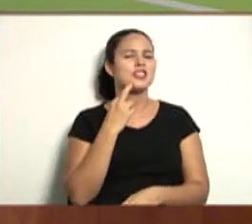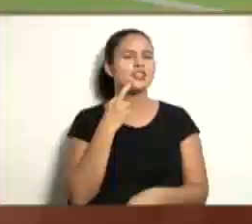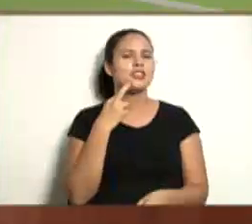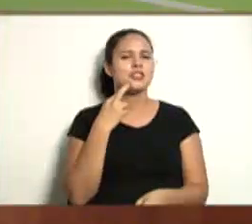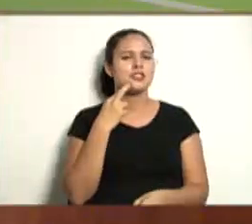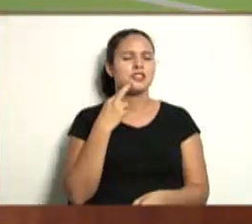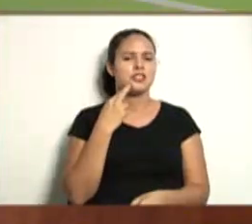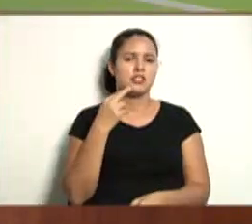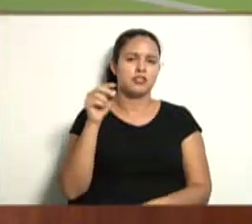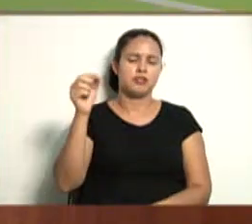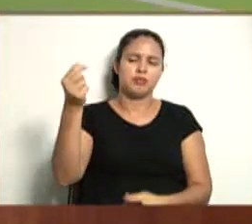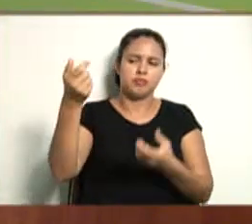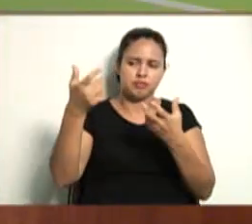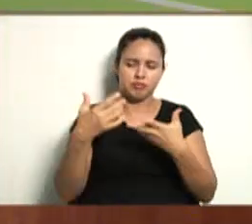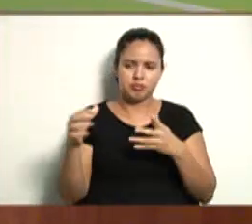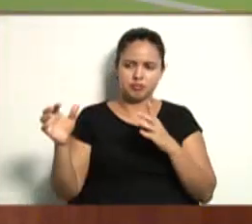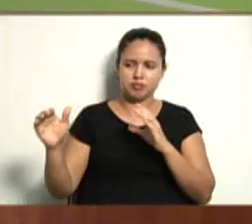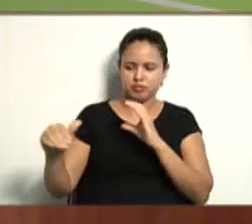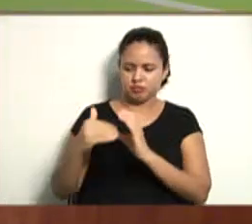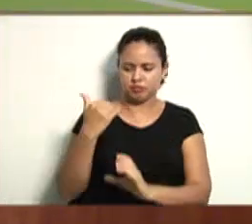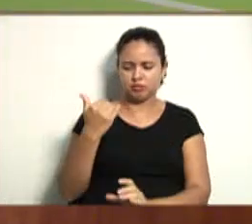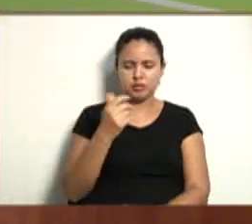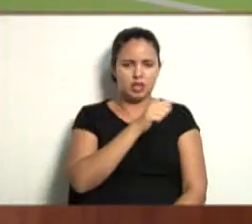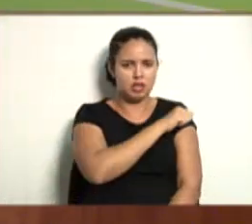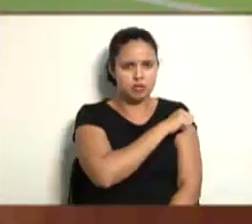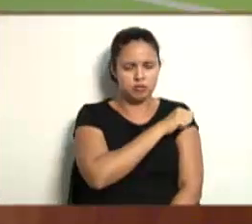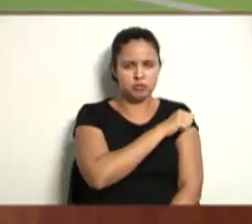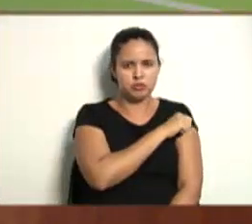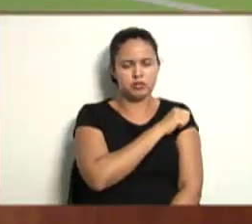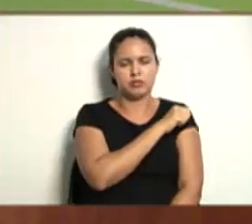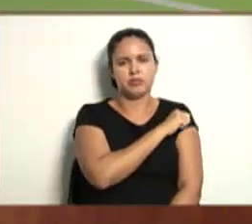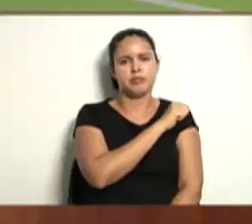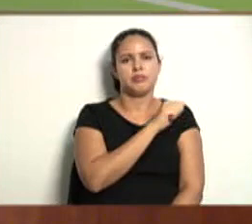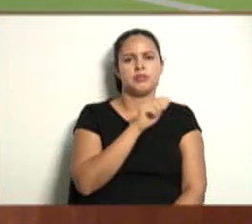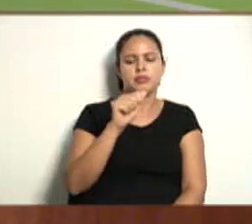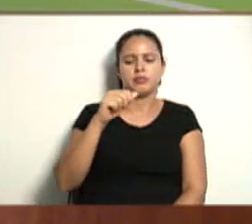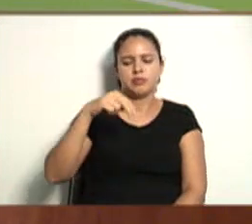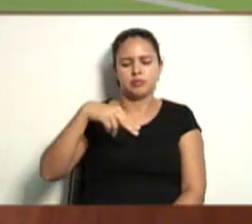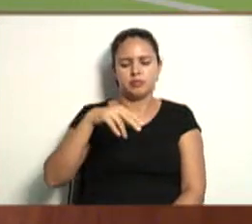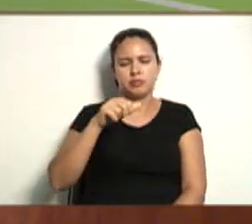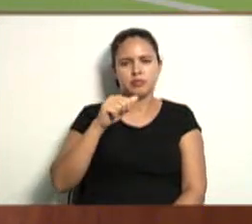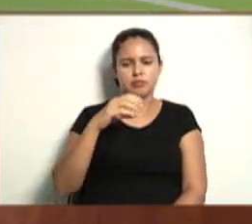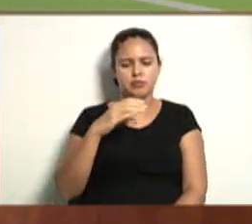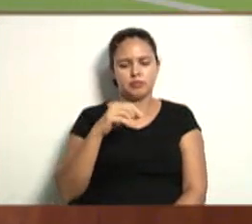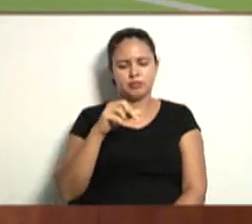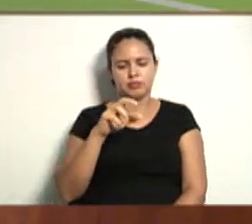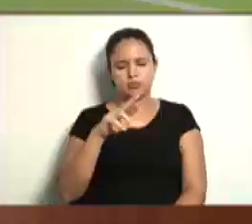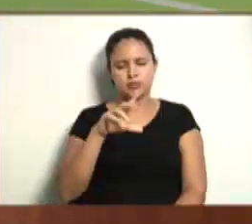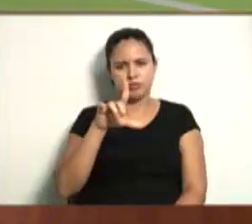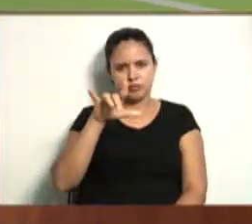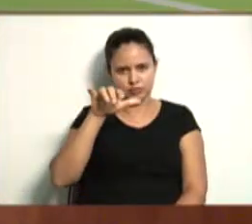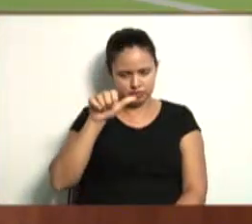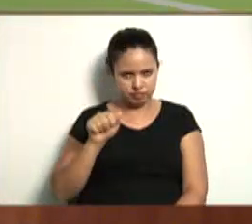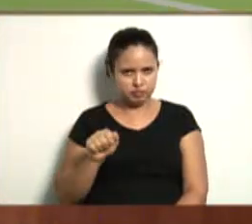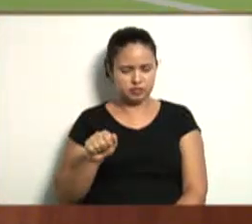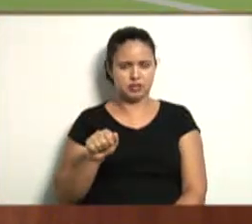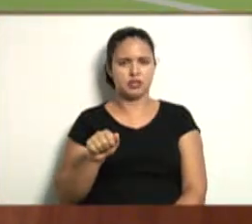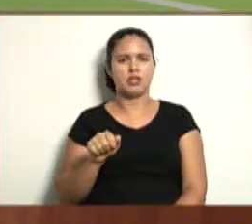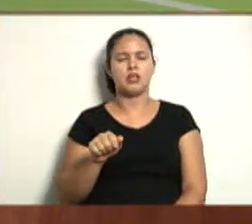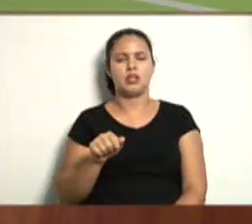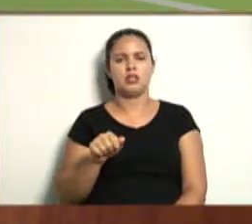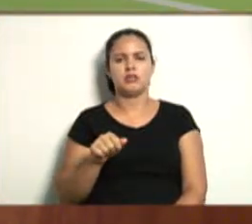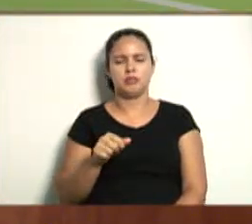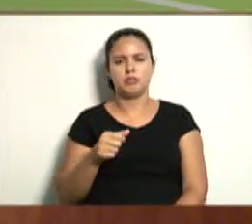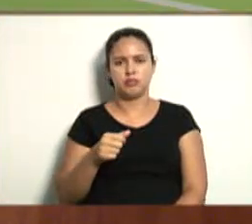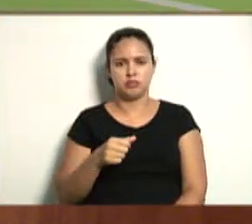aluna Ana Carla. É a da questão 2, mas vamos ler aqui que ele fez questão, ele deu um exemplo